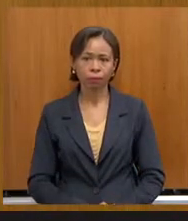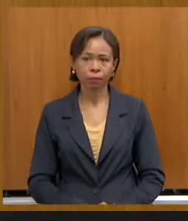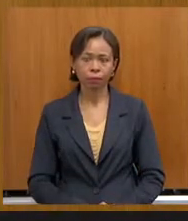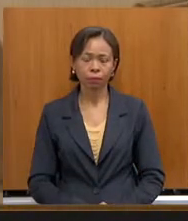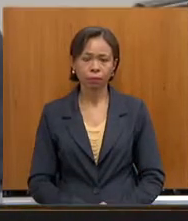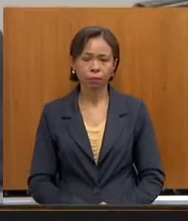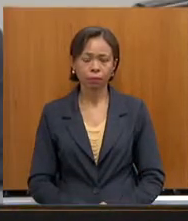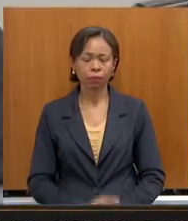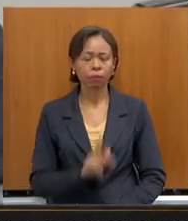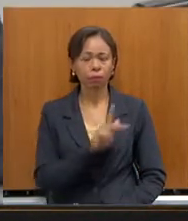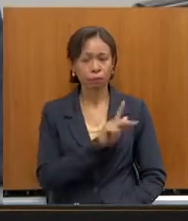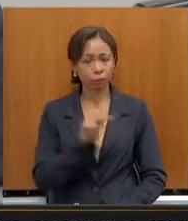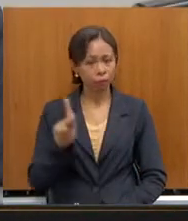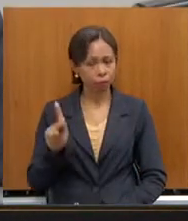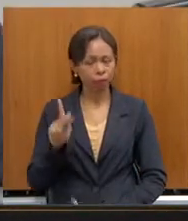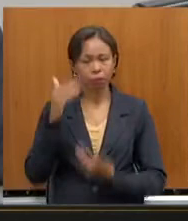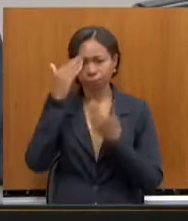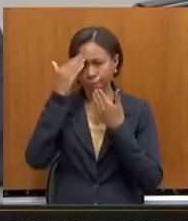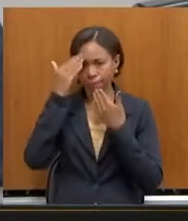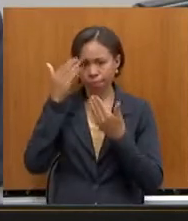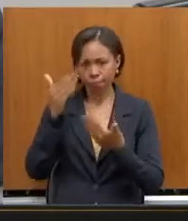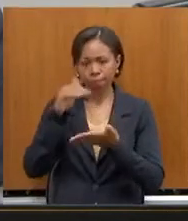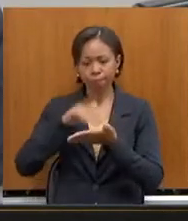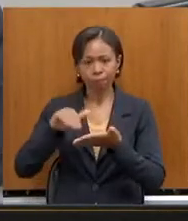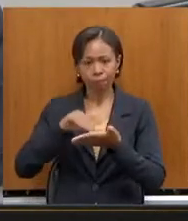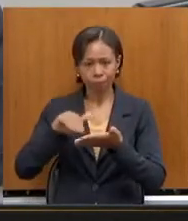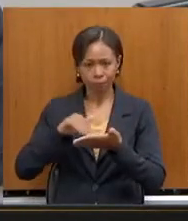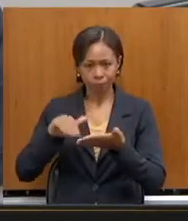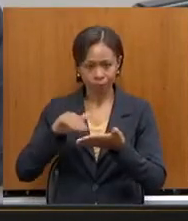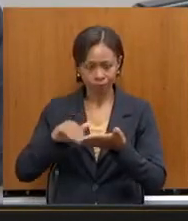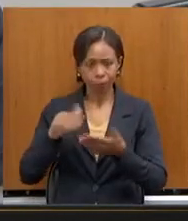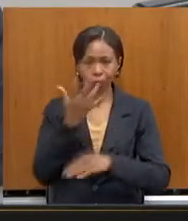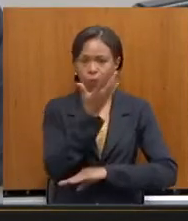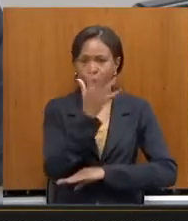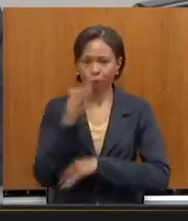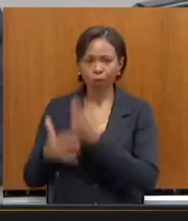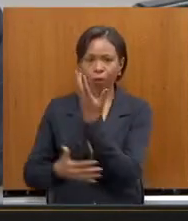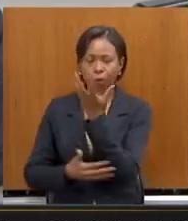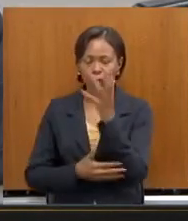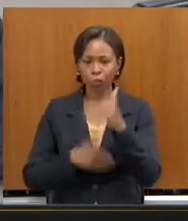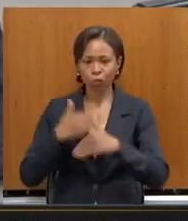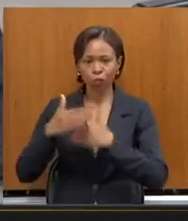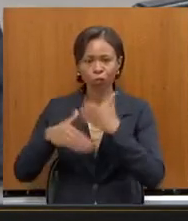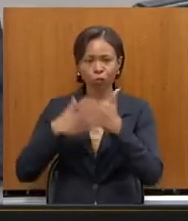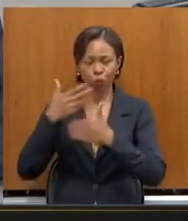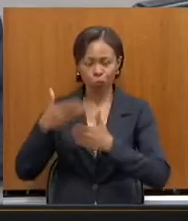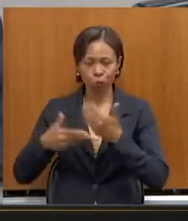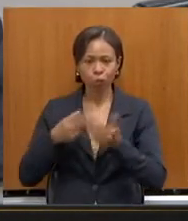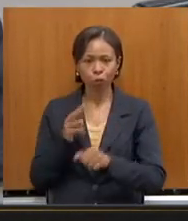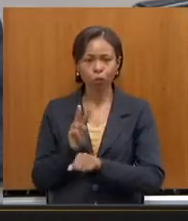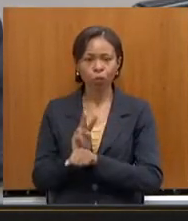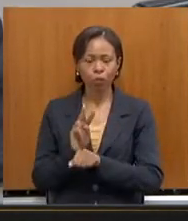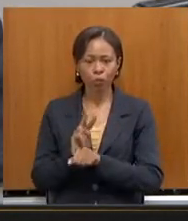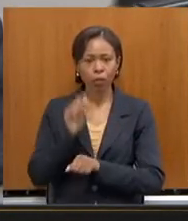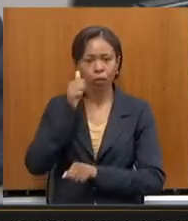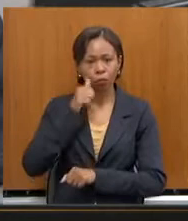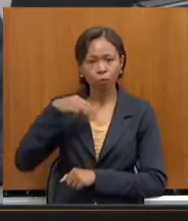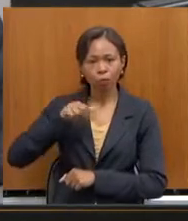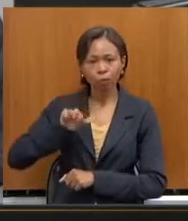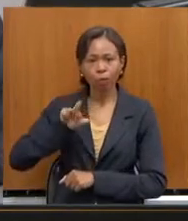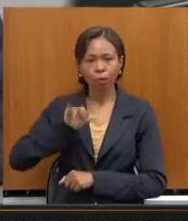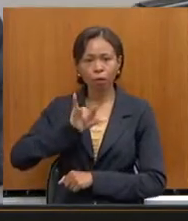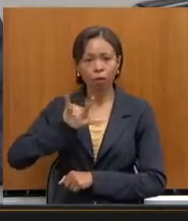e a presidência registro agradece a presença da secretária de estado de Meio Ambiente e desenvolvimento sustentável senhora